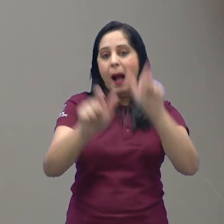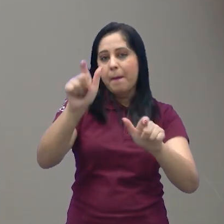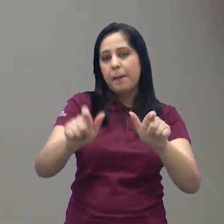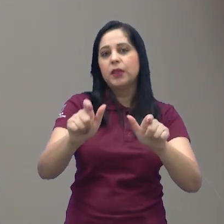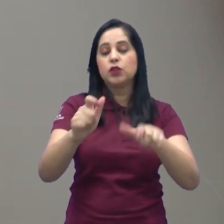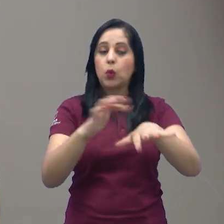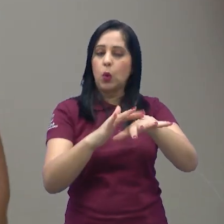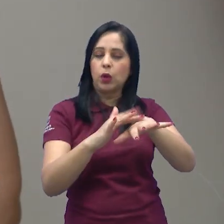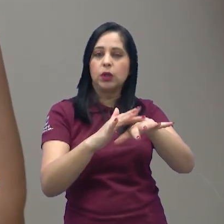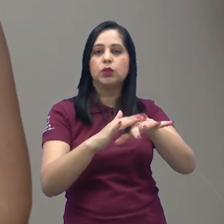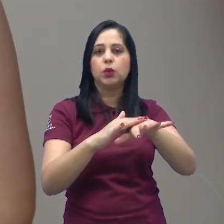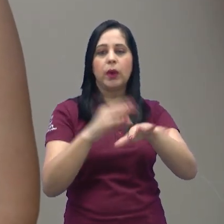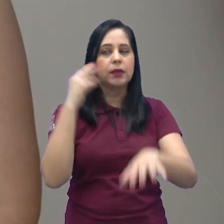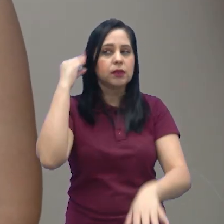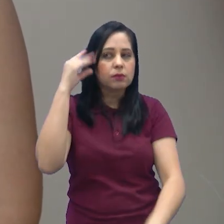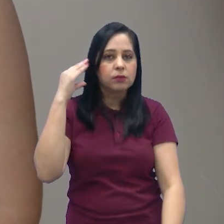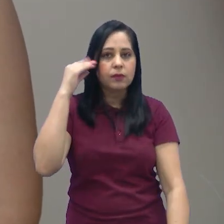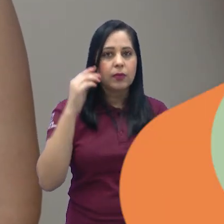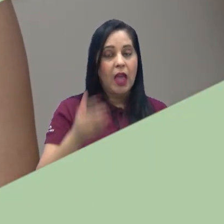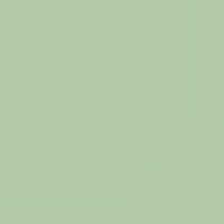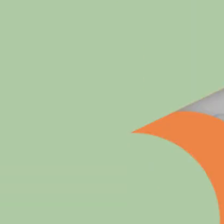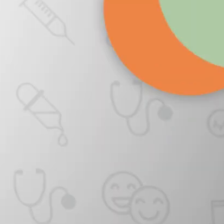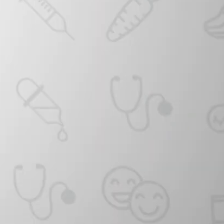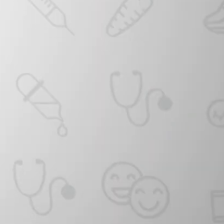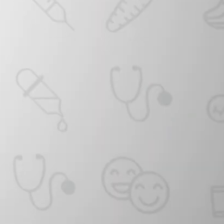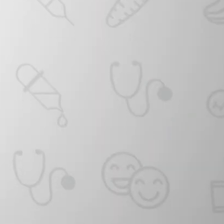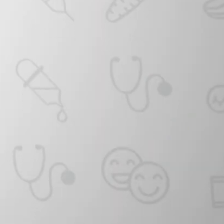esquizofrenia. Então fica aí que a gente já volta.